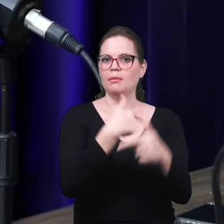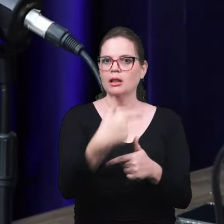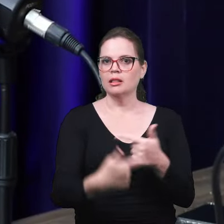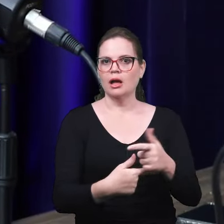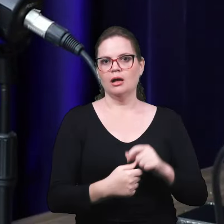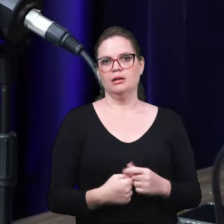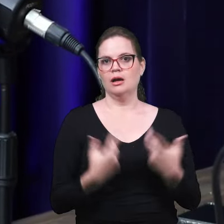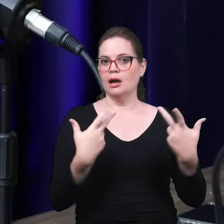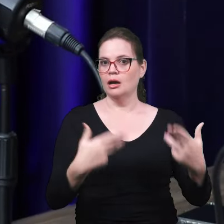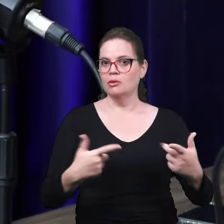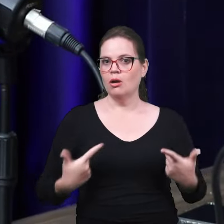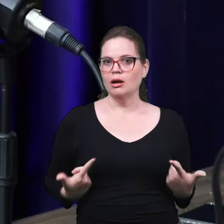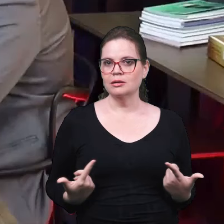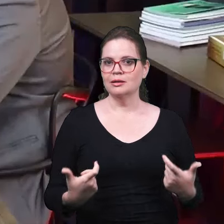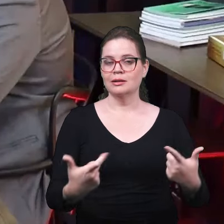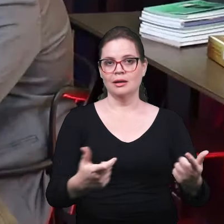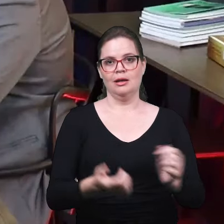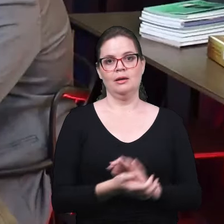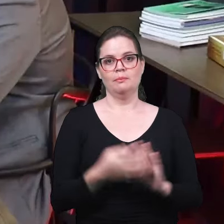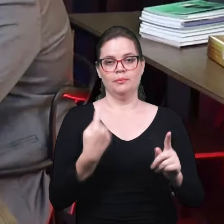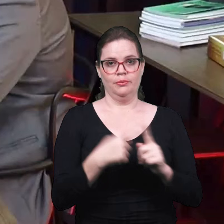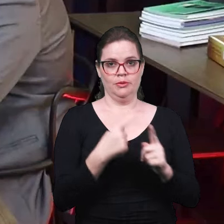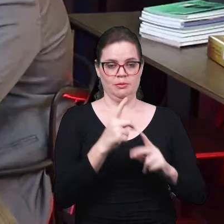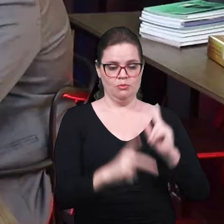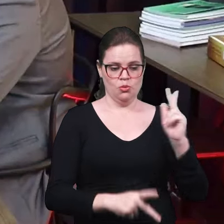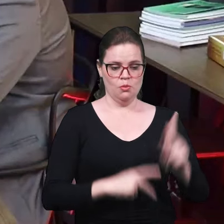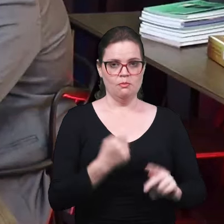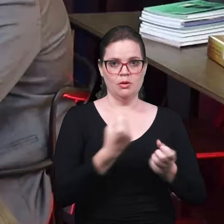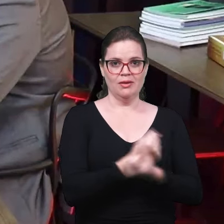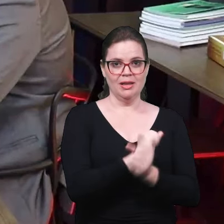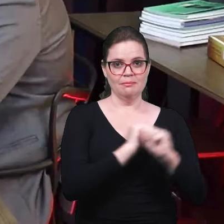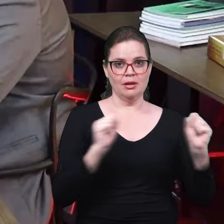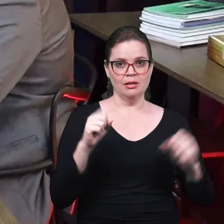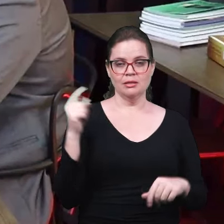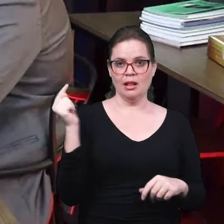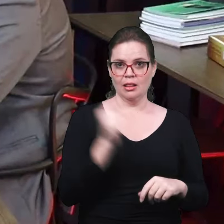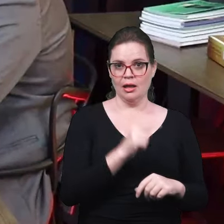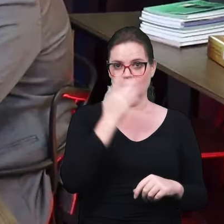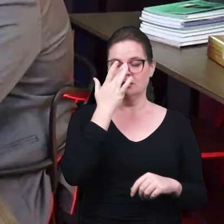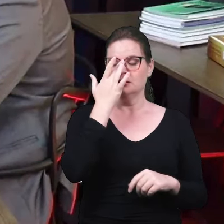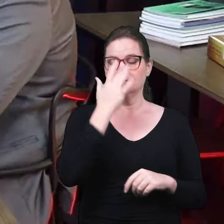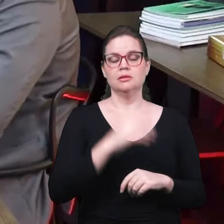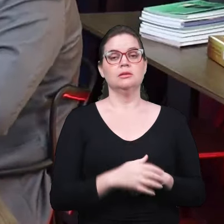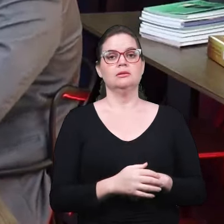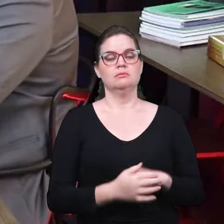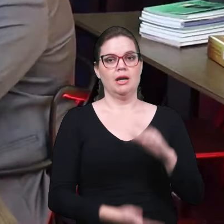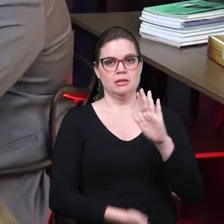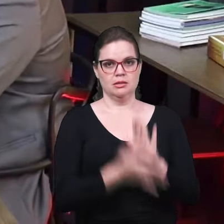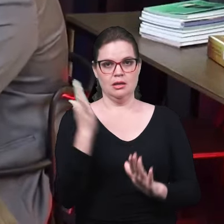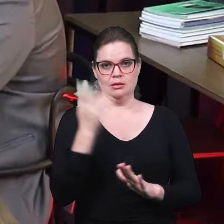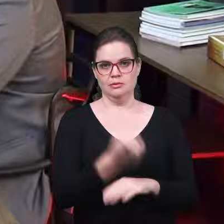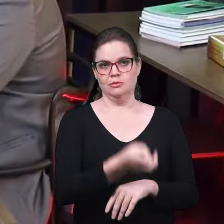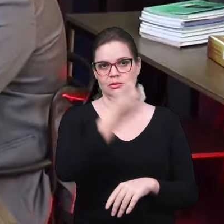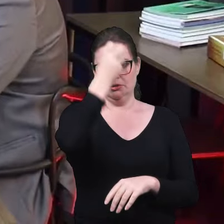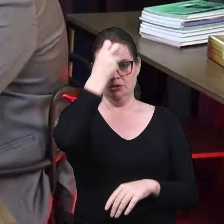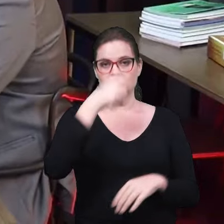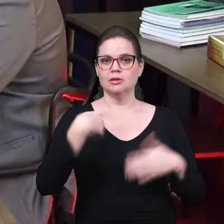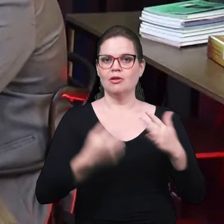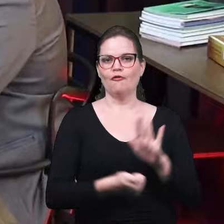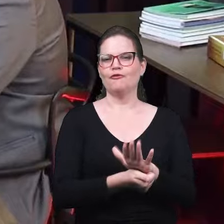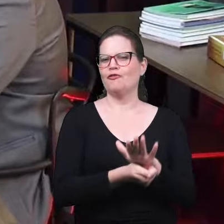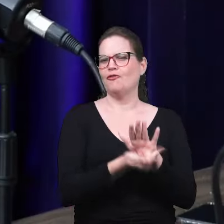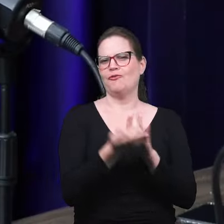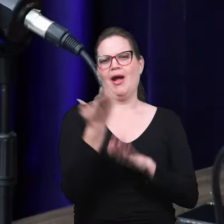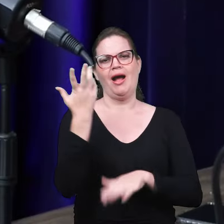batalha, onde para libertar o povo, Moisés vai diante de Faraó várias